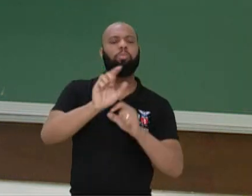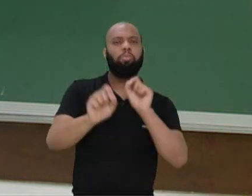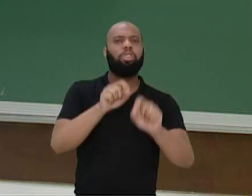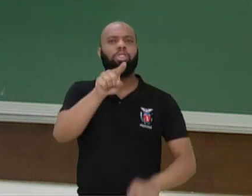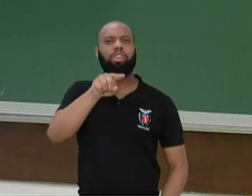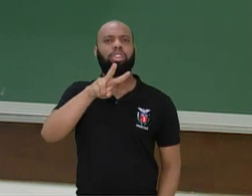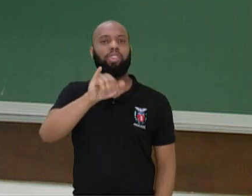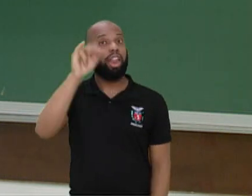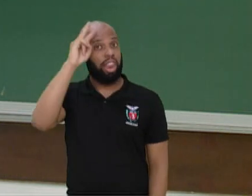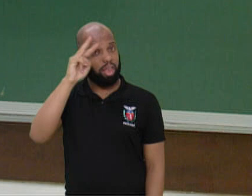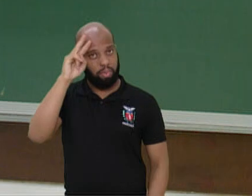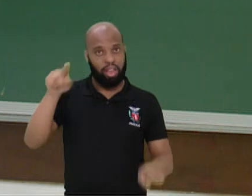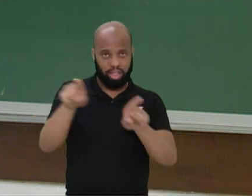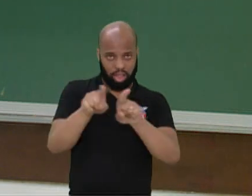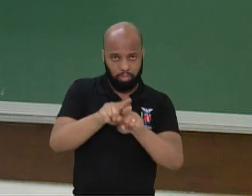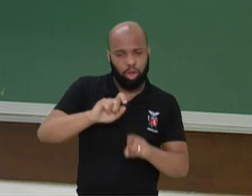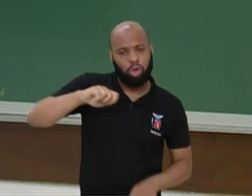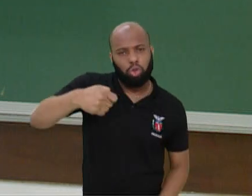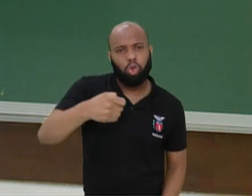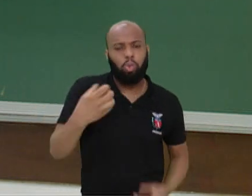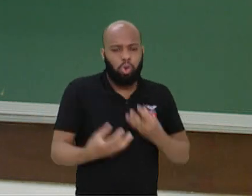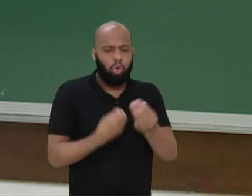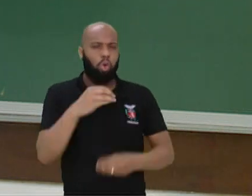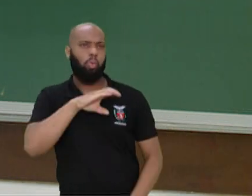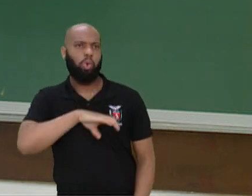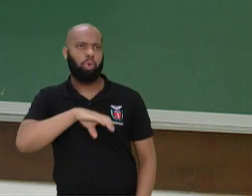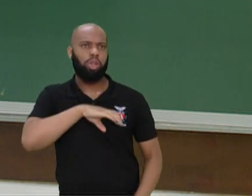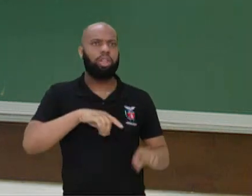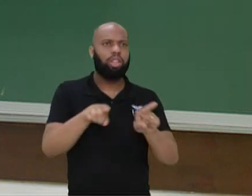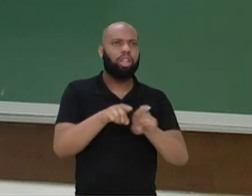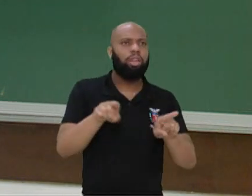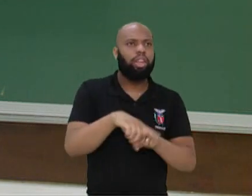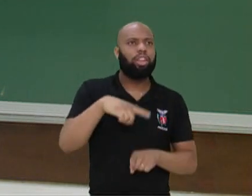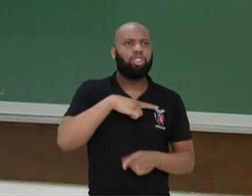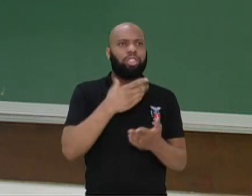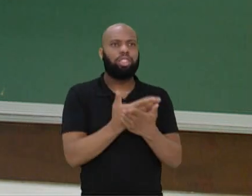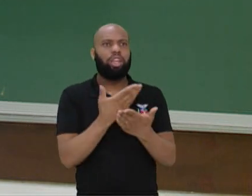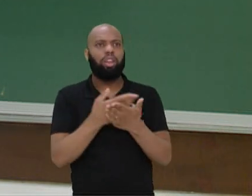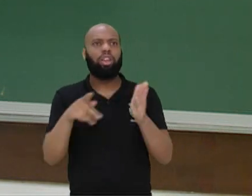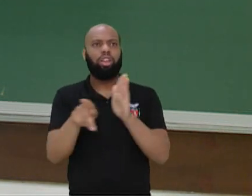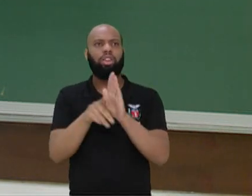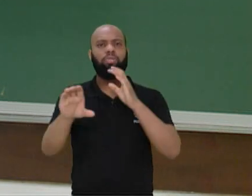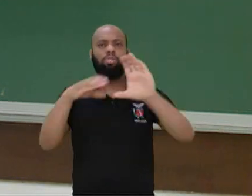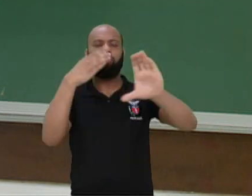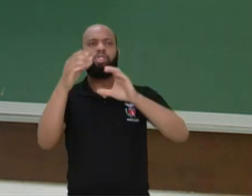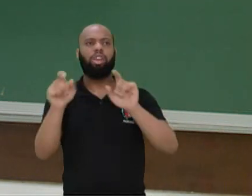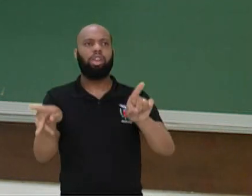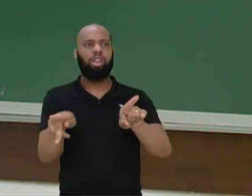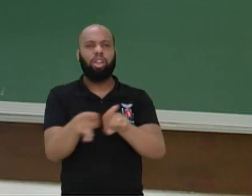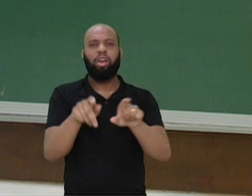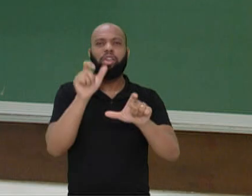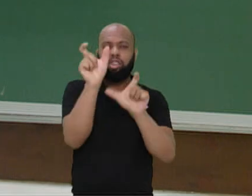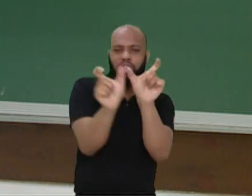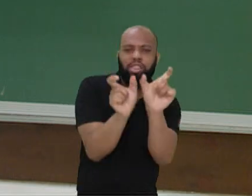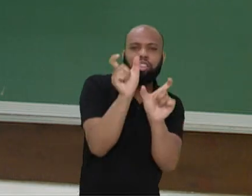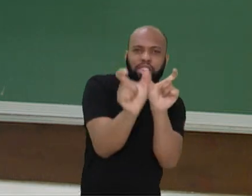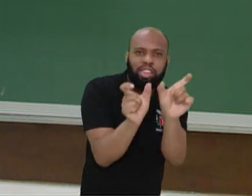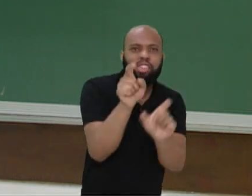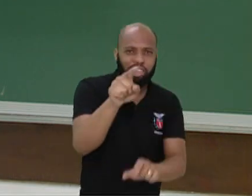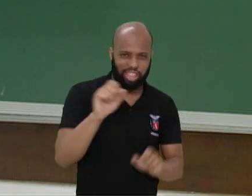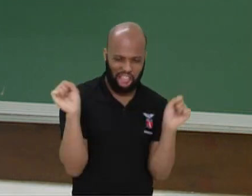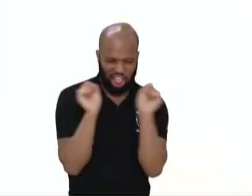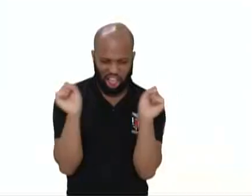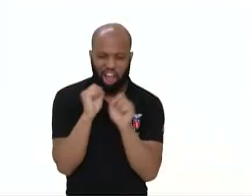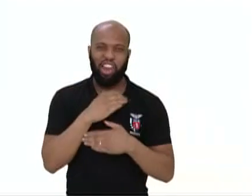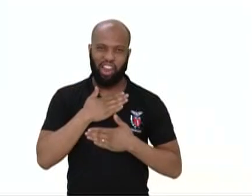para vocês relembrarem um pouquinho lá do português, das aulas dos verbos, das conjugações. Tenho certeza que vocês adoram,